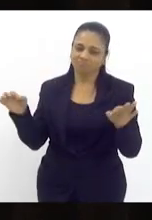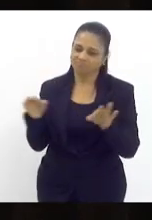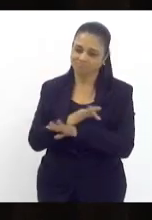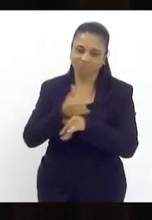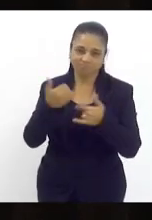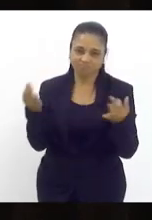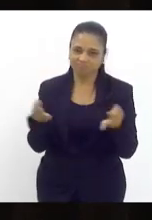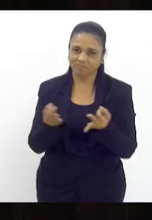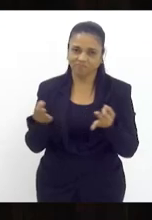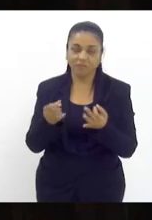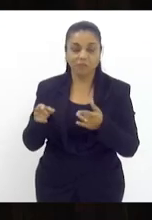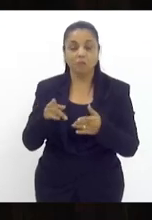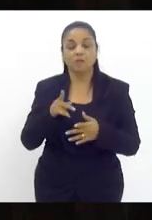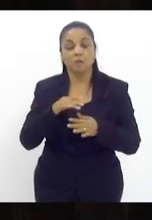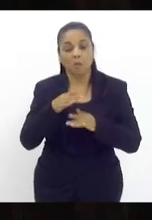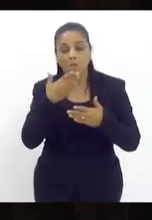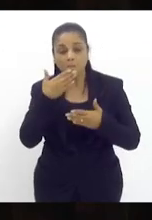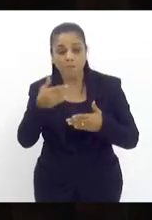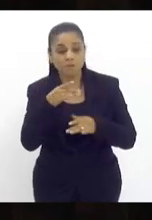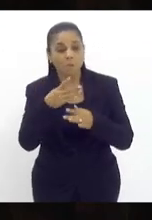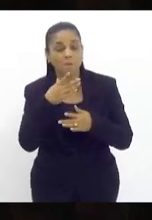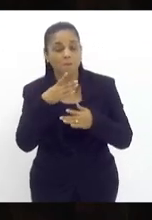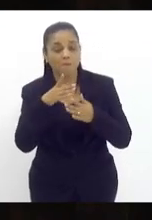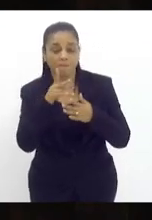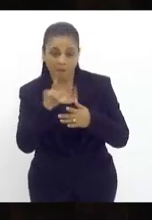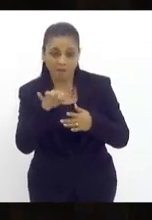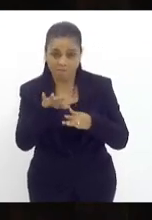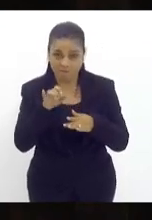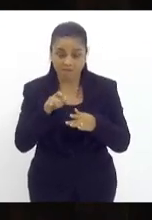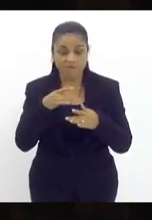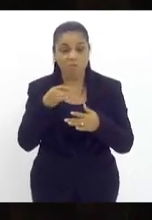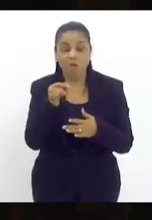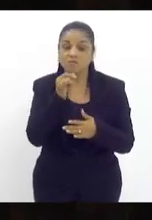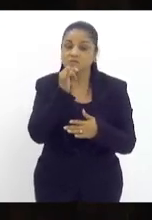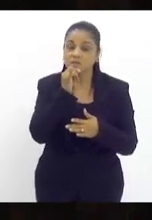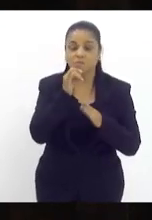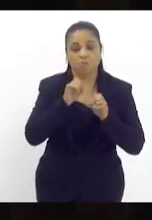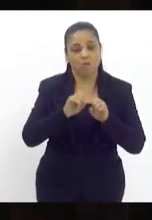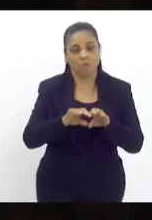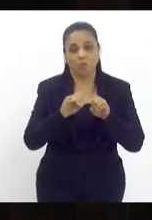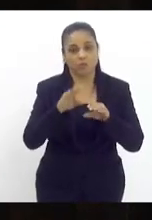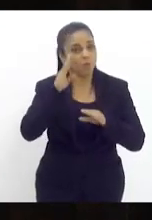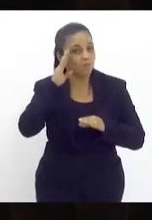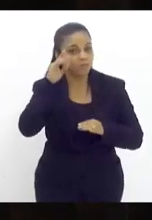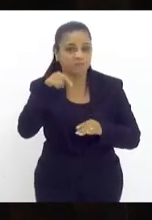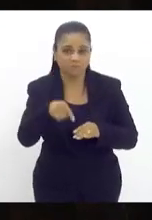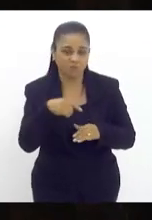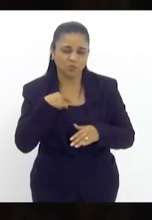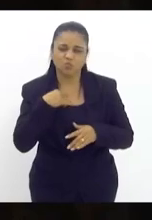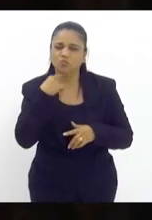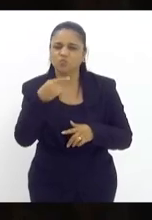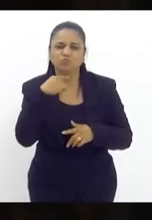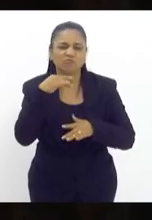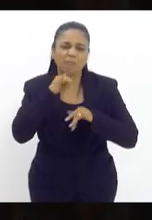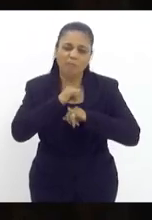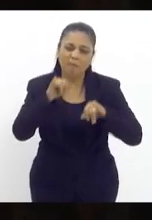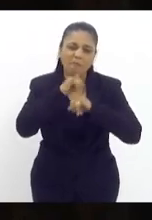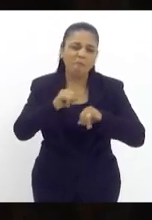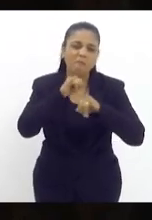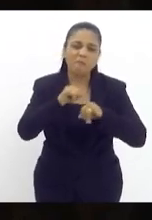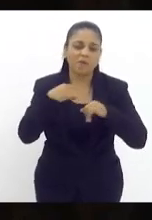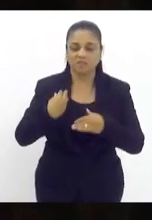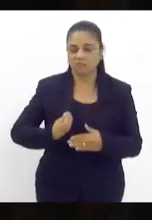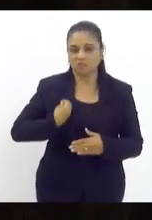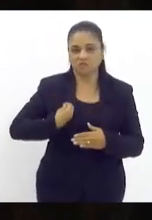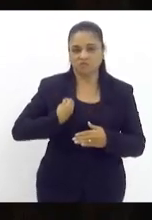que a educação, ela sempre termina no exemplo. Sempre termina no exemplo. Né? Não adianta a gente falar se a gente não vive. Né? Isso